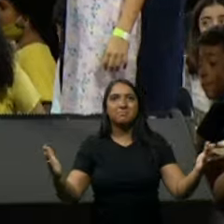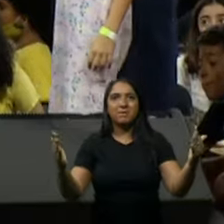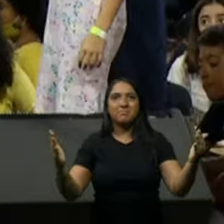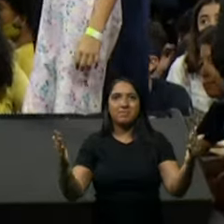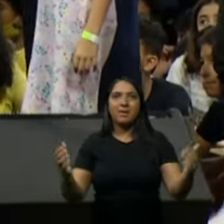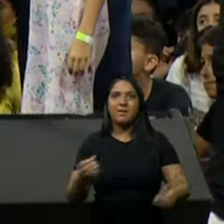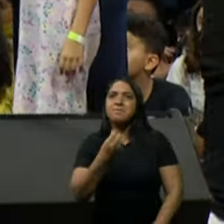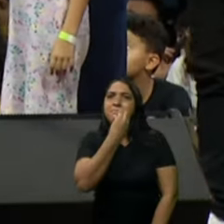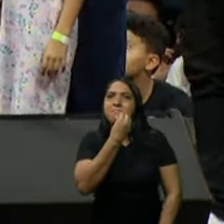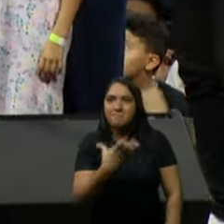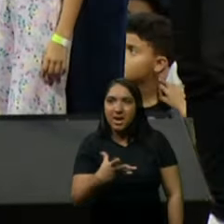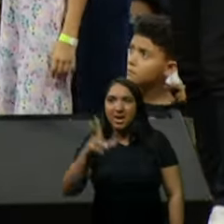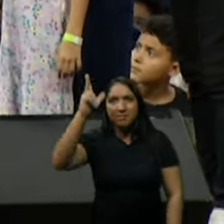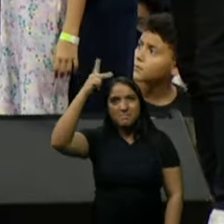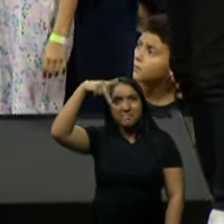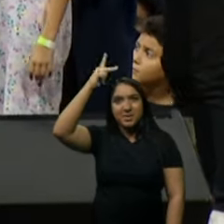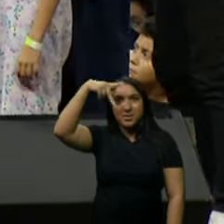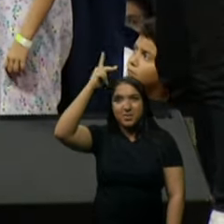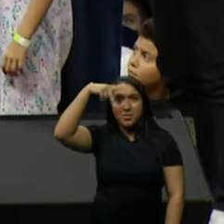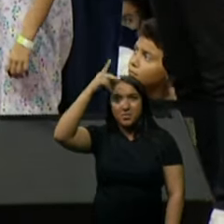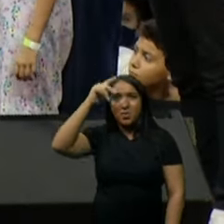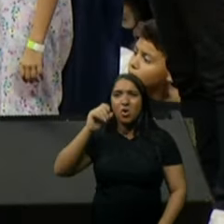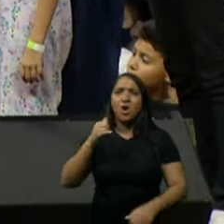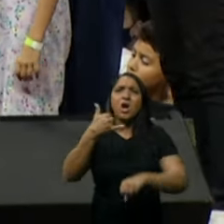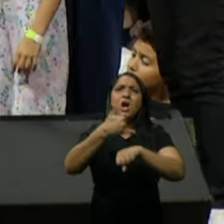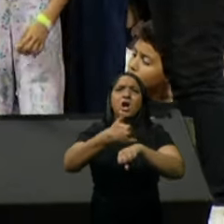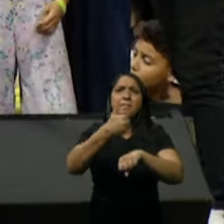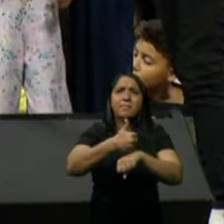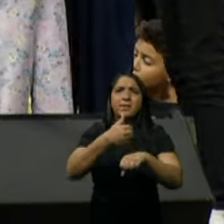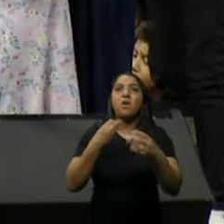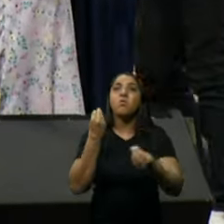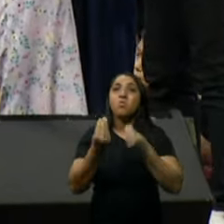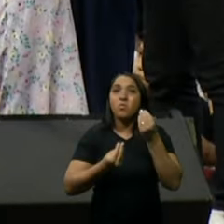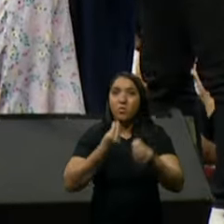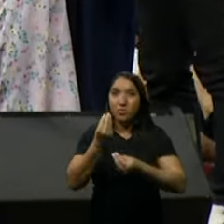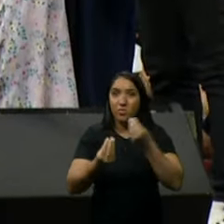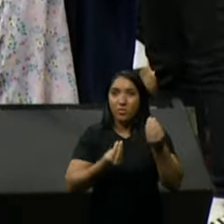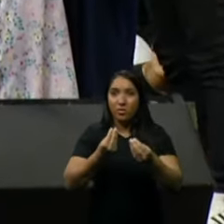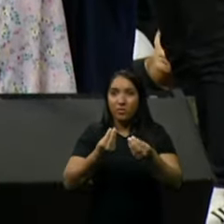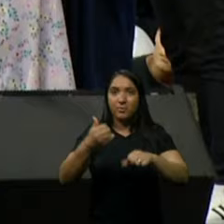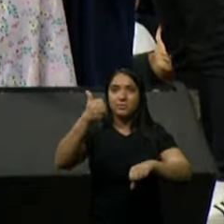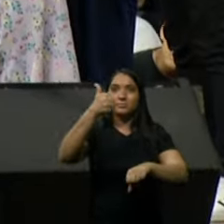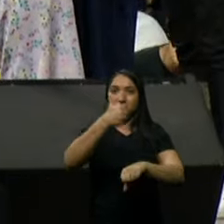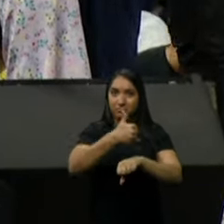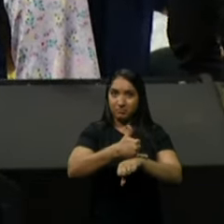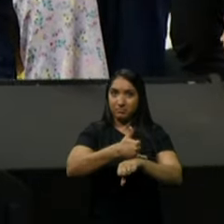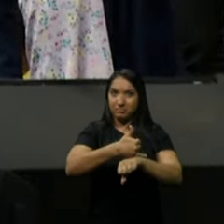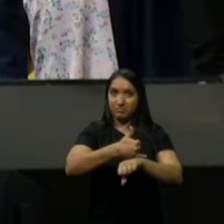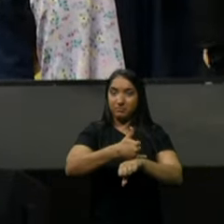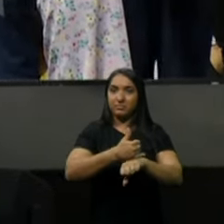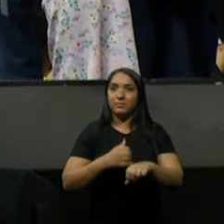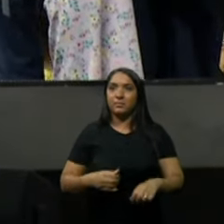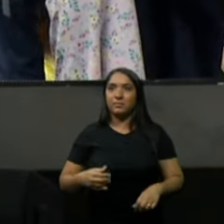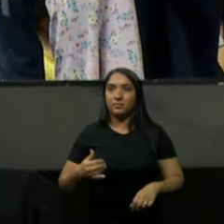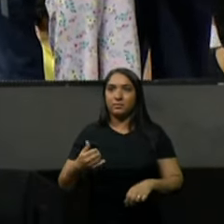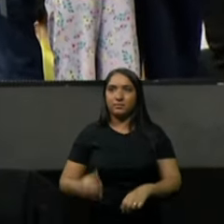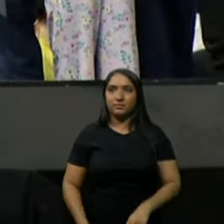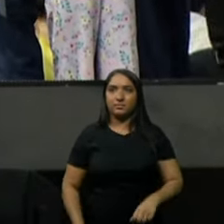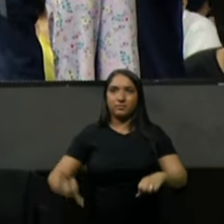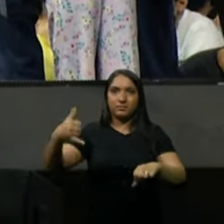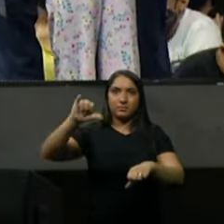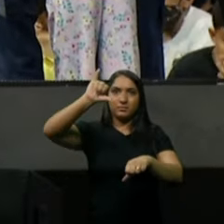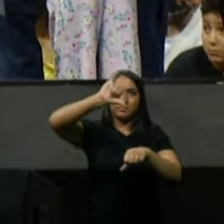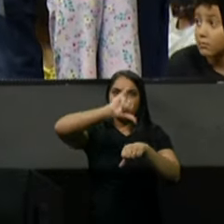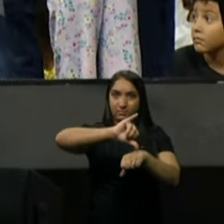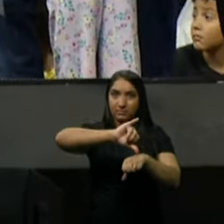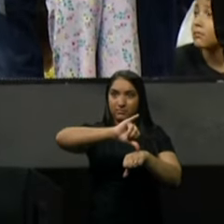peru como é que tá lá em Lima Tá bem só não tá crescendo a igreja Cláudia Limeira trouxe alguém da de Bola